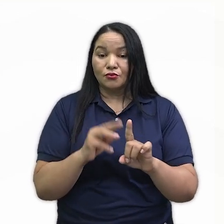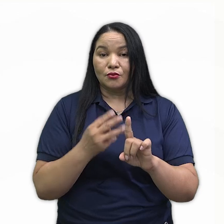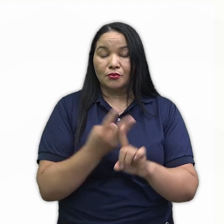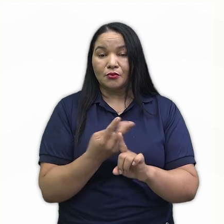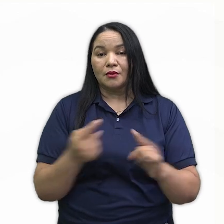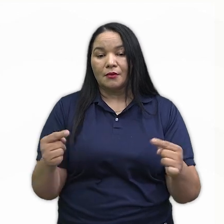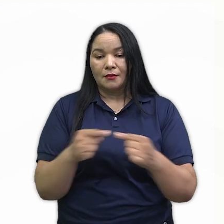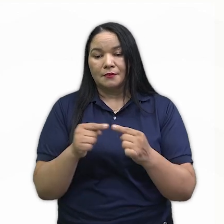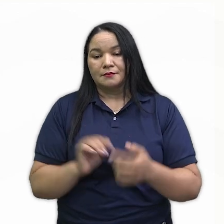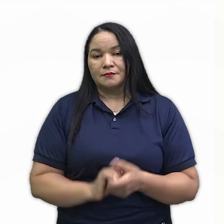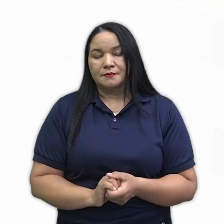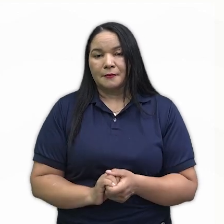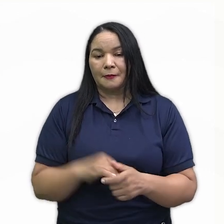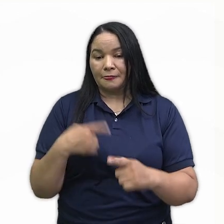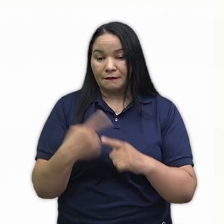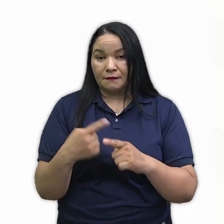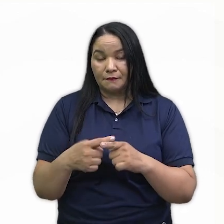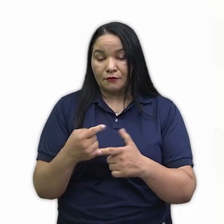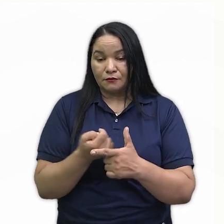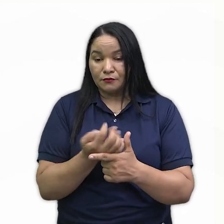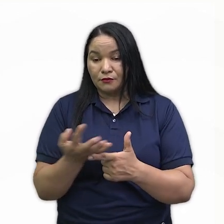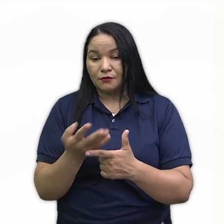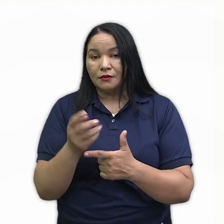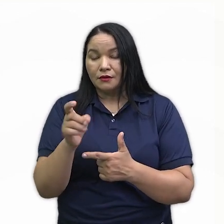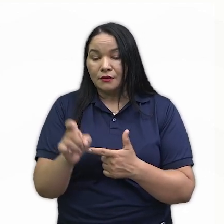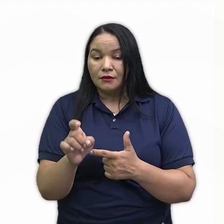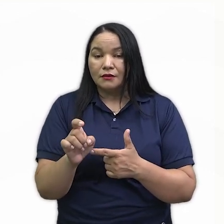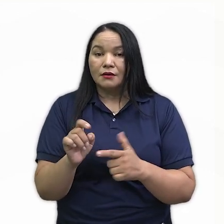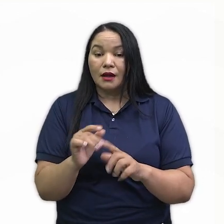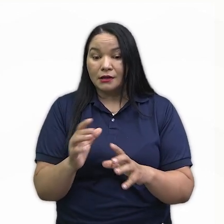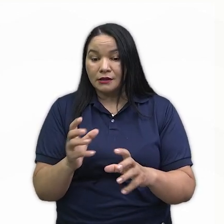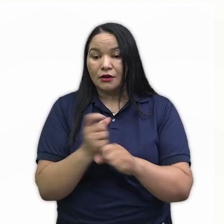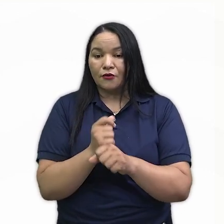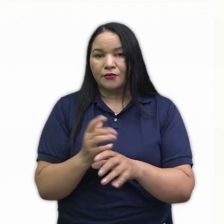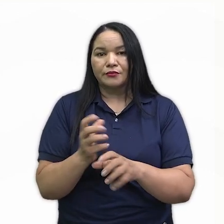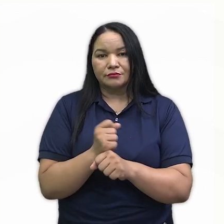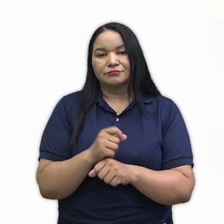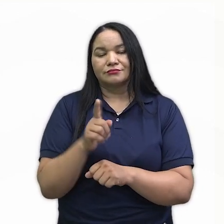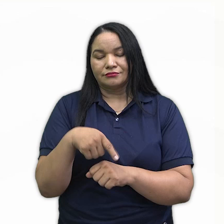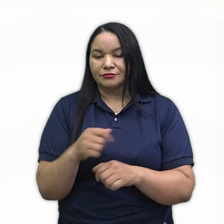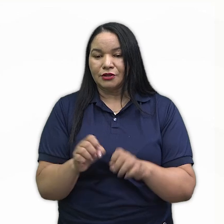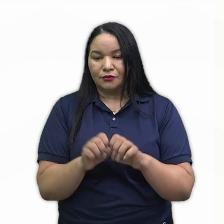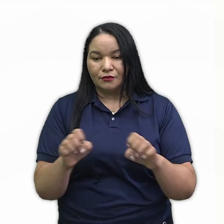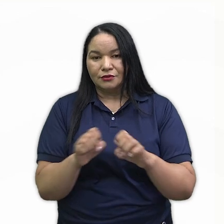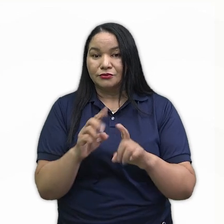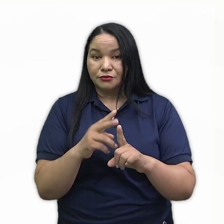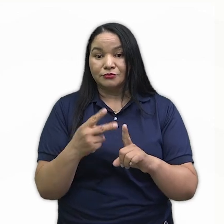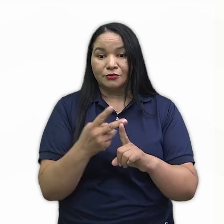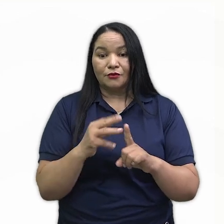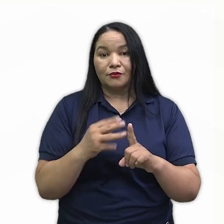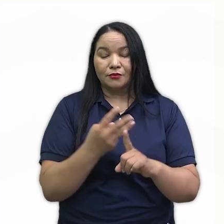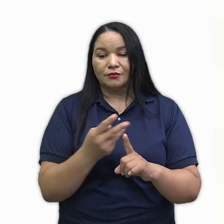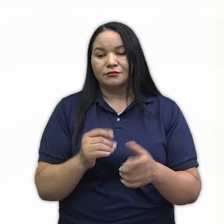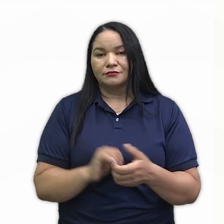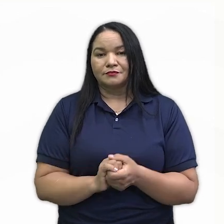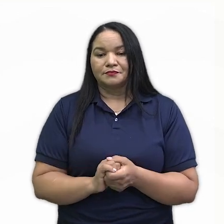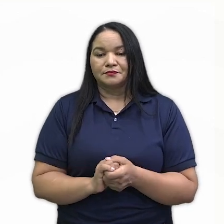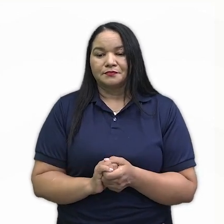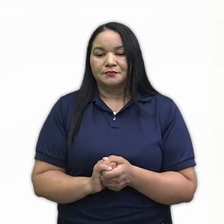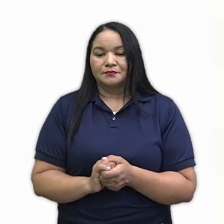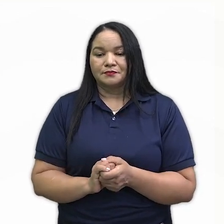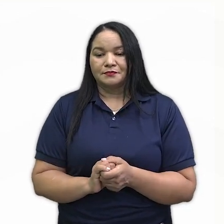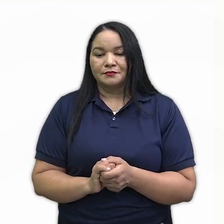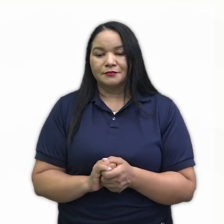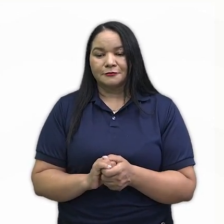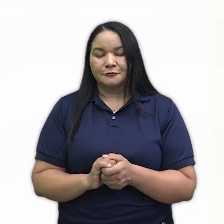sabe por quê? O logaritmo, ele é utilizado para o cálculo de equações exponenciais que não são assim imediatistas